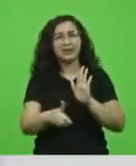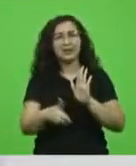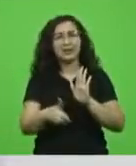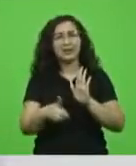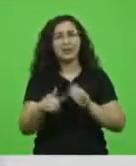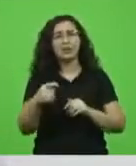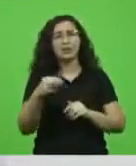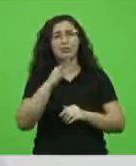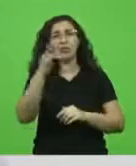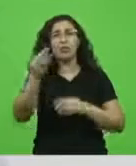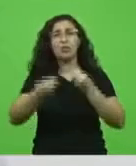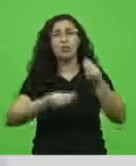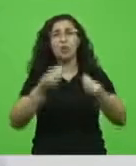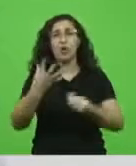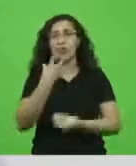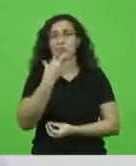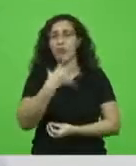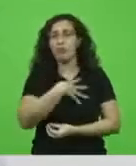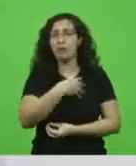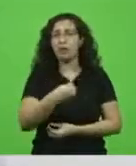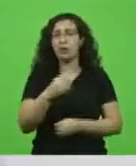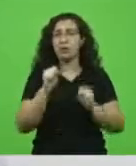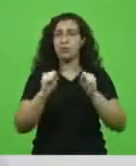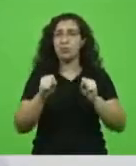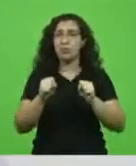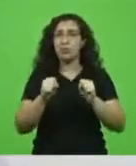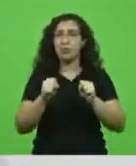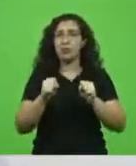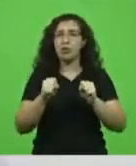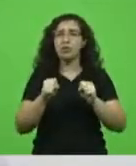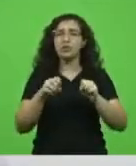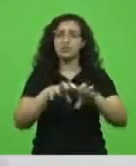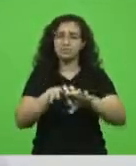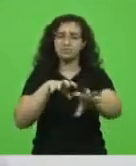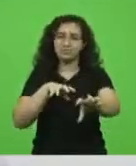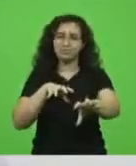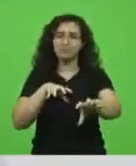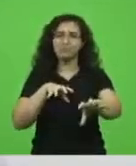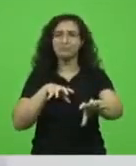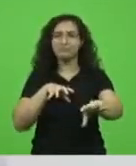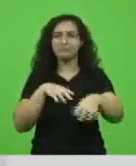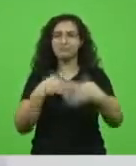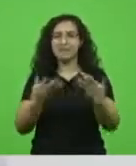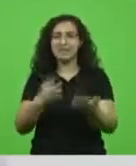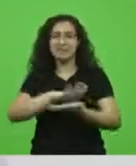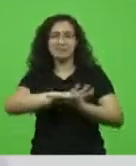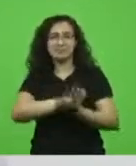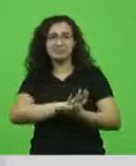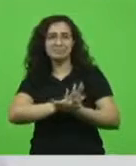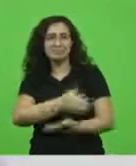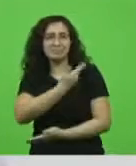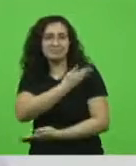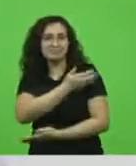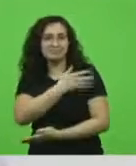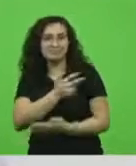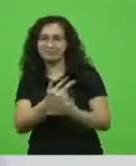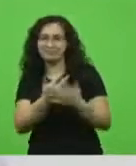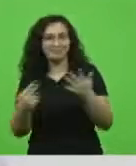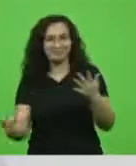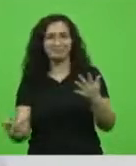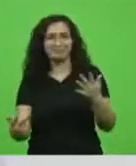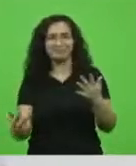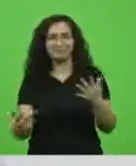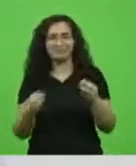seus filhos, causando possível segregação, separação, discriminação, dentre tantos